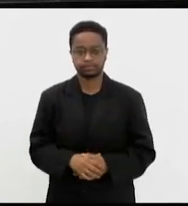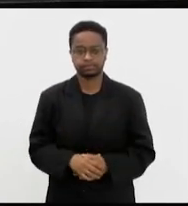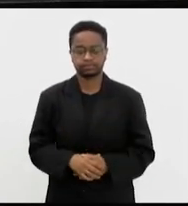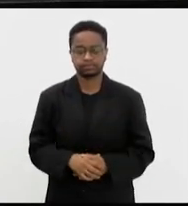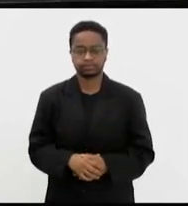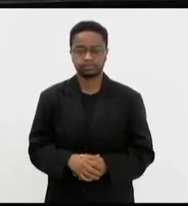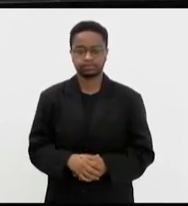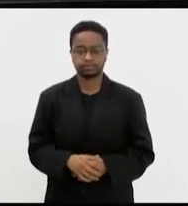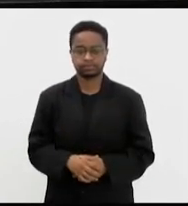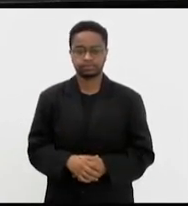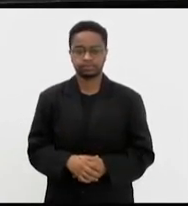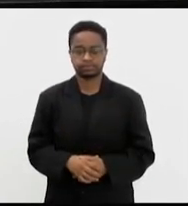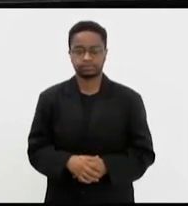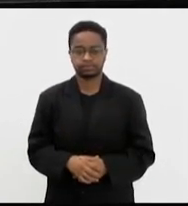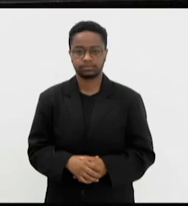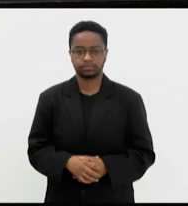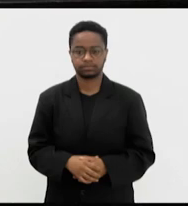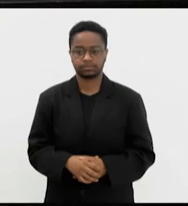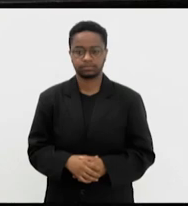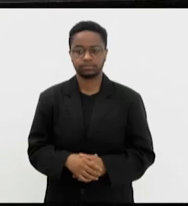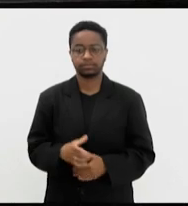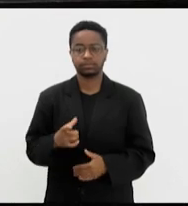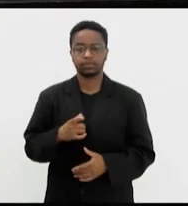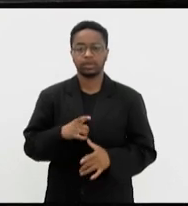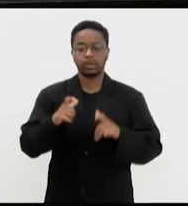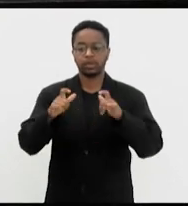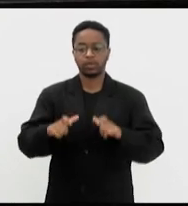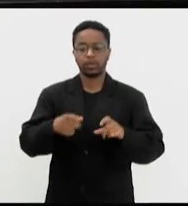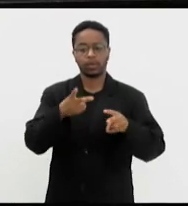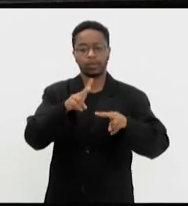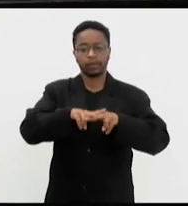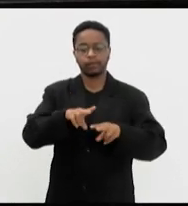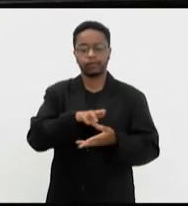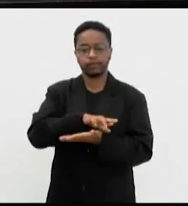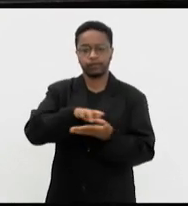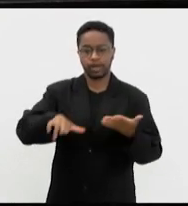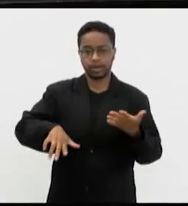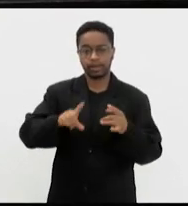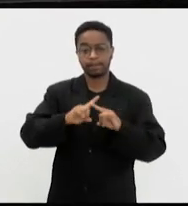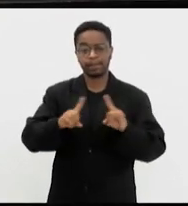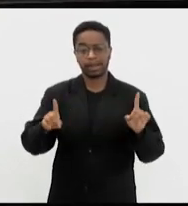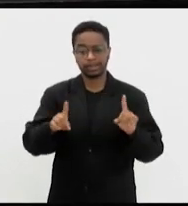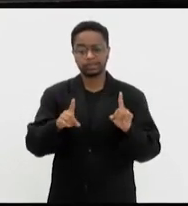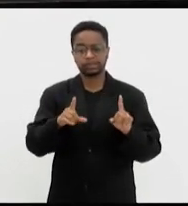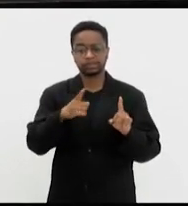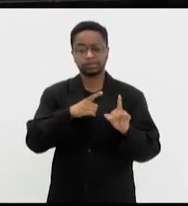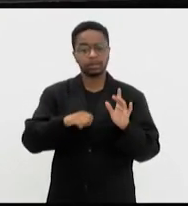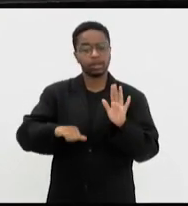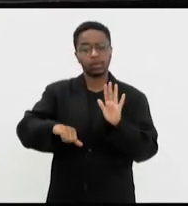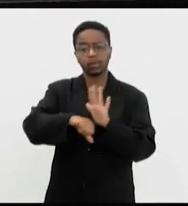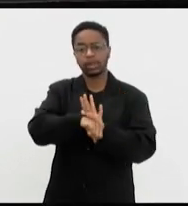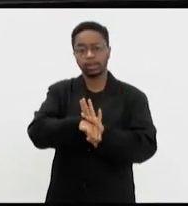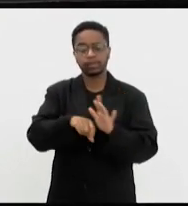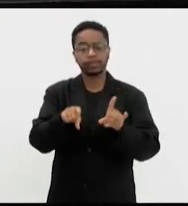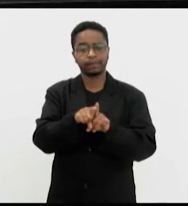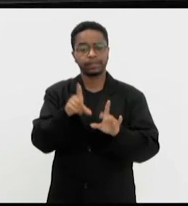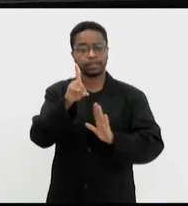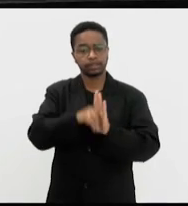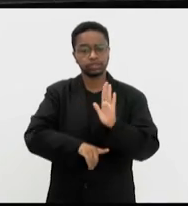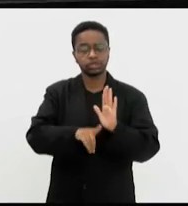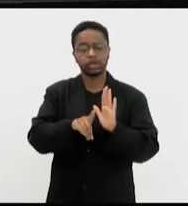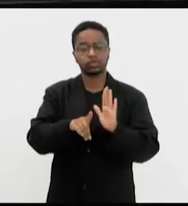bences na nas mais diferentes penitenciárias é criminoso com direito à visita